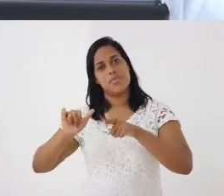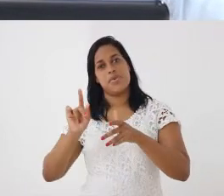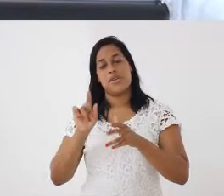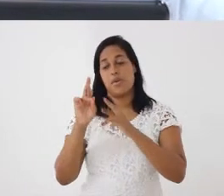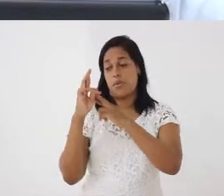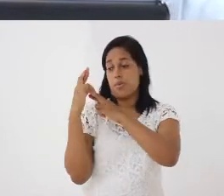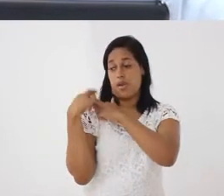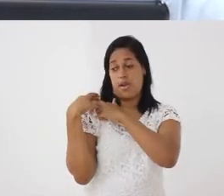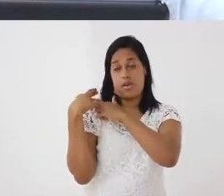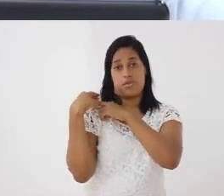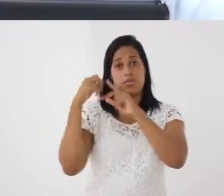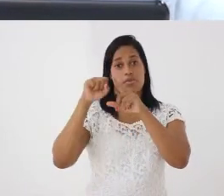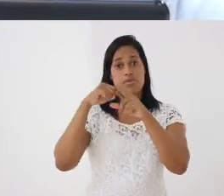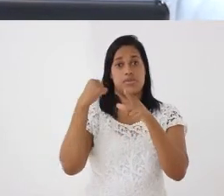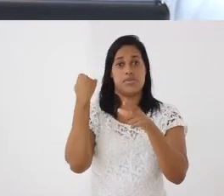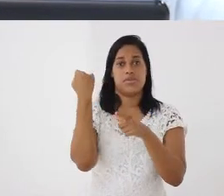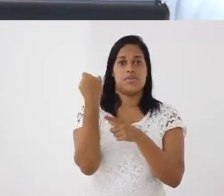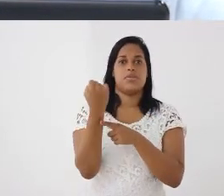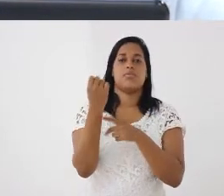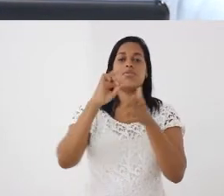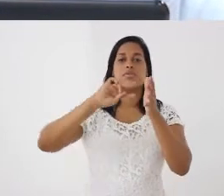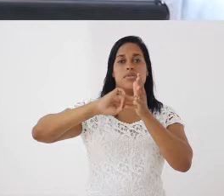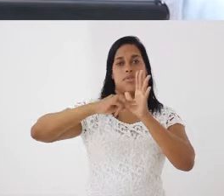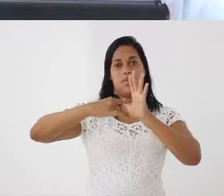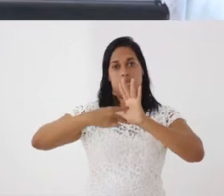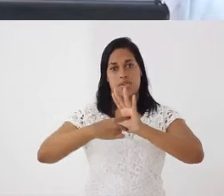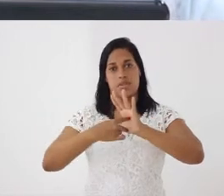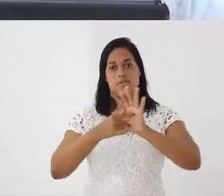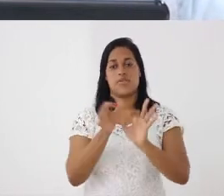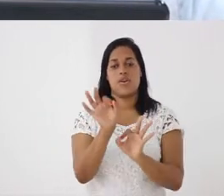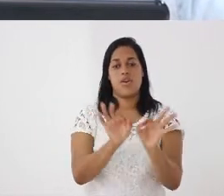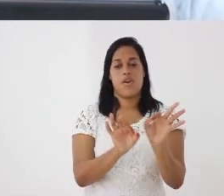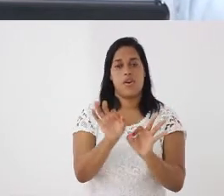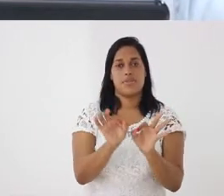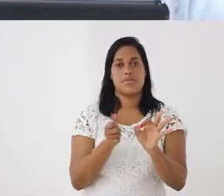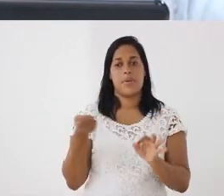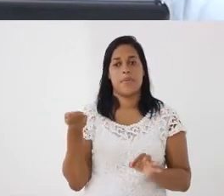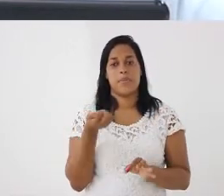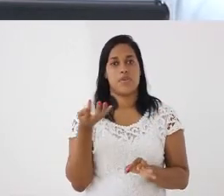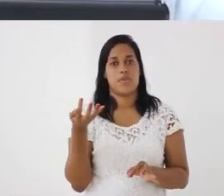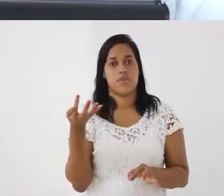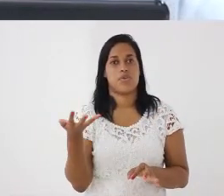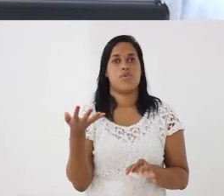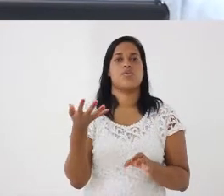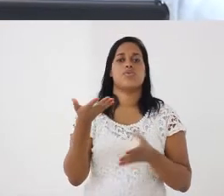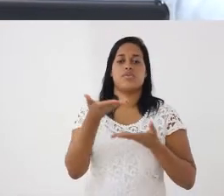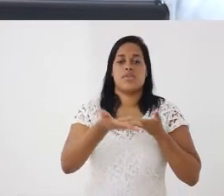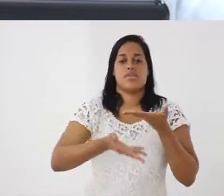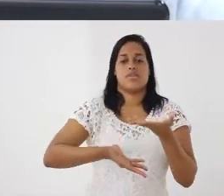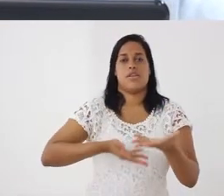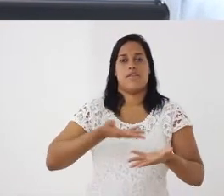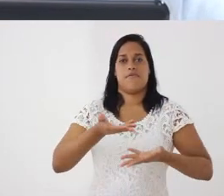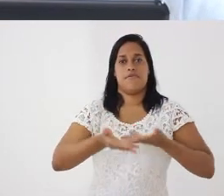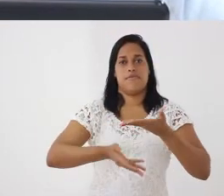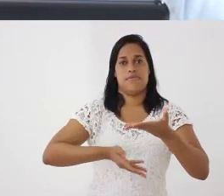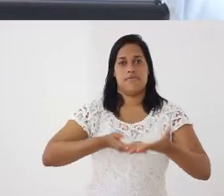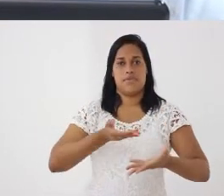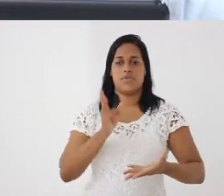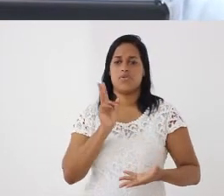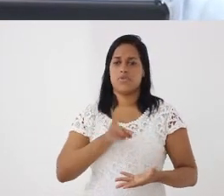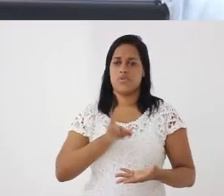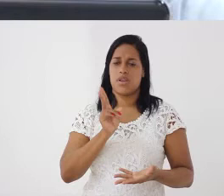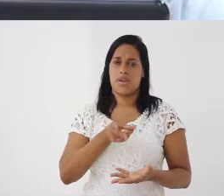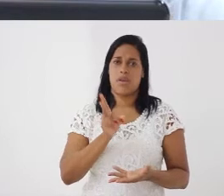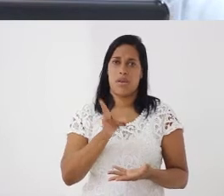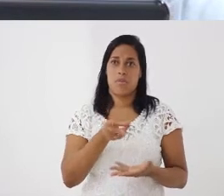com a responsabilidade social, significa fabricar produtos ou prestar serviços que não degradem